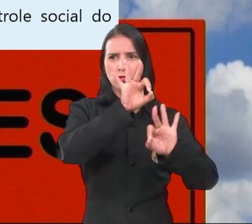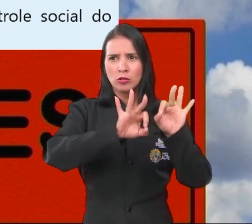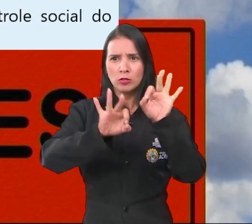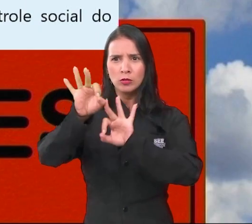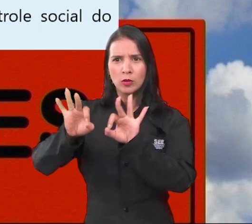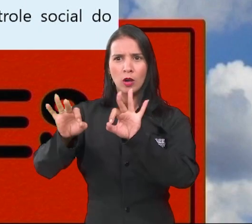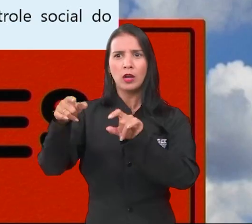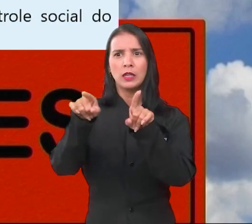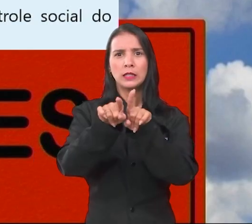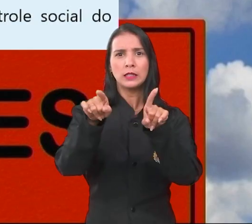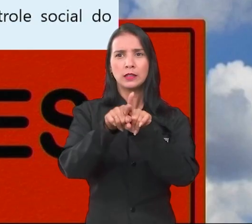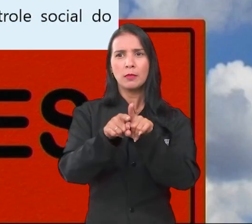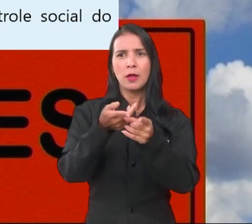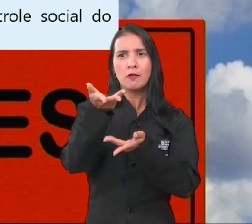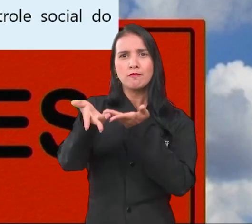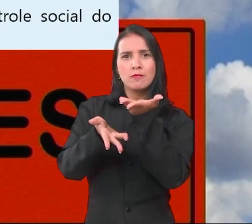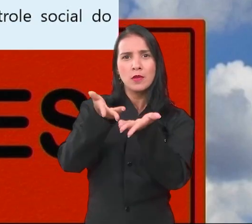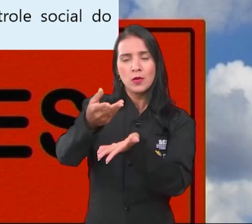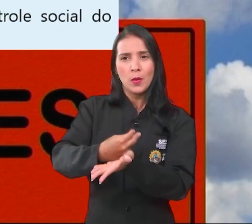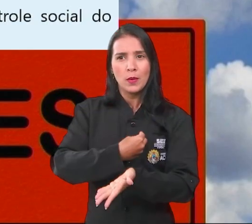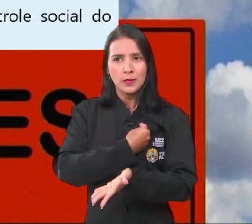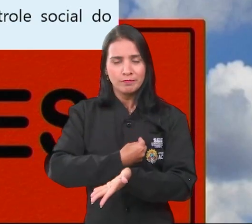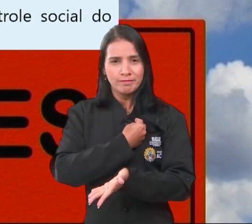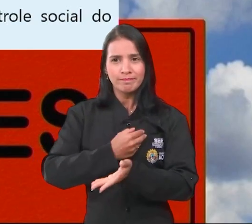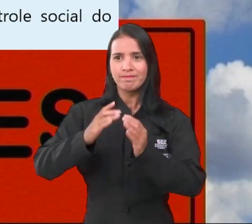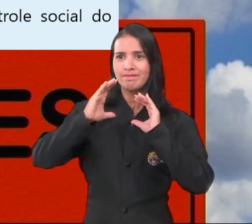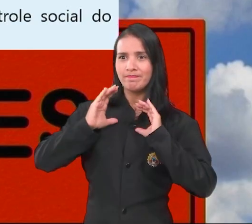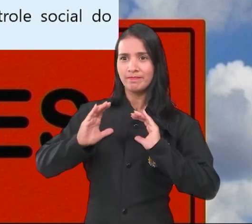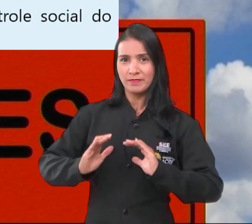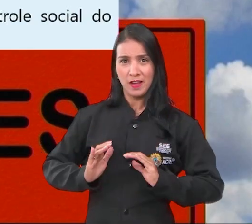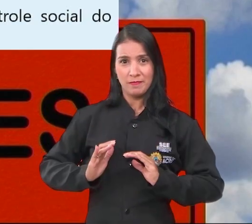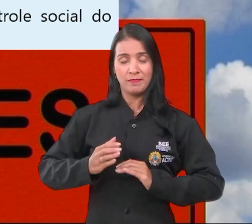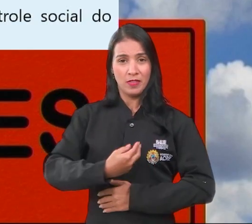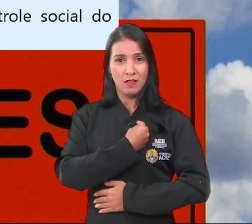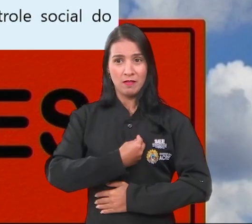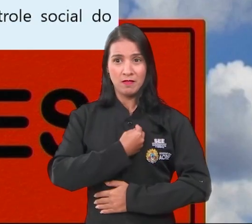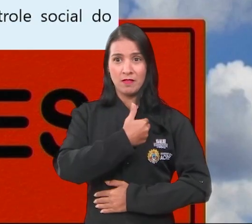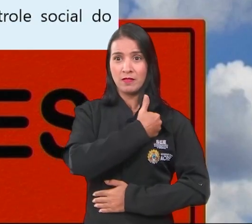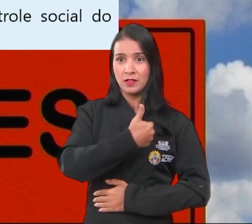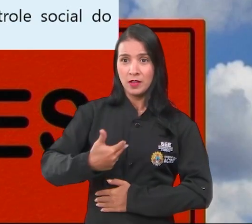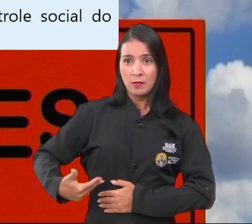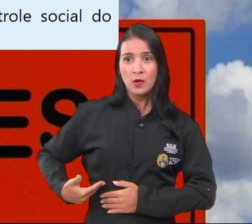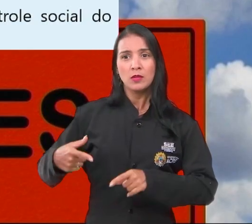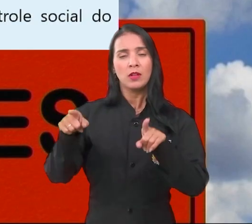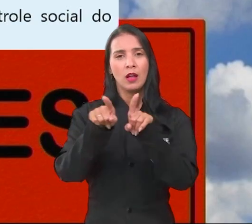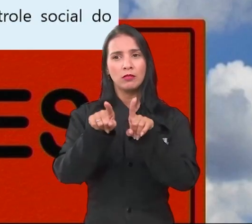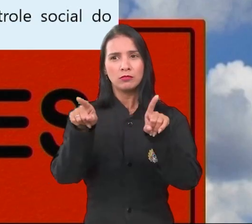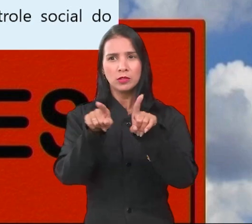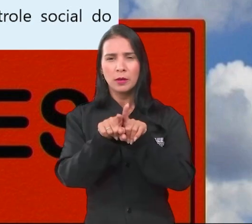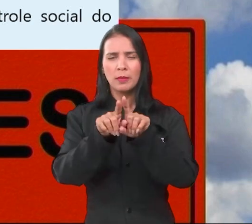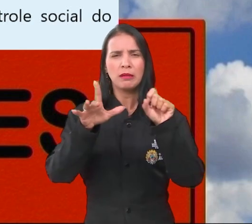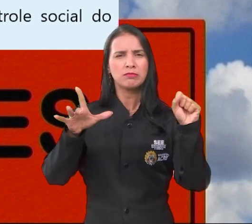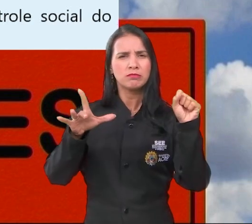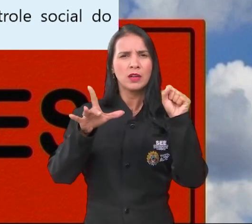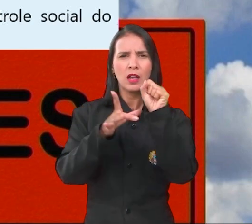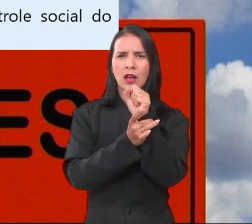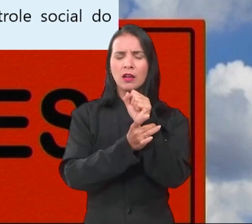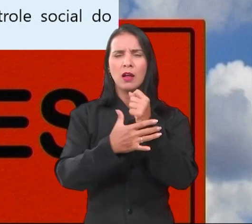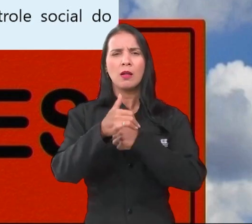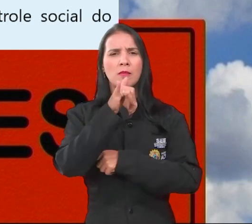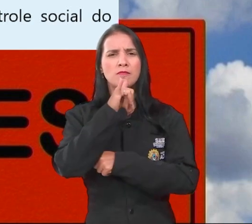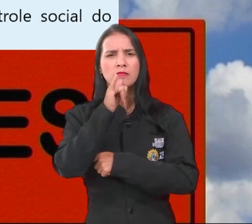uma possibilidade, né, de organização do indivíduo, de participação do indivíduo no